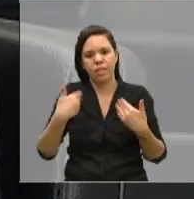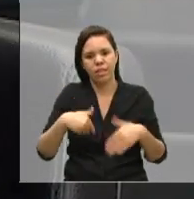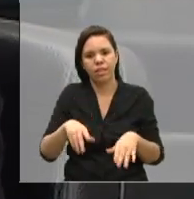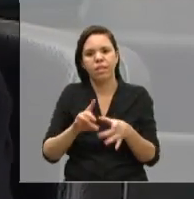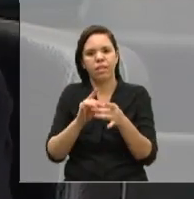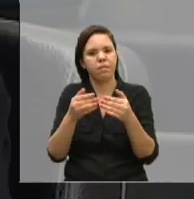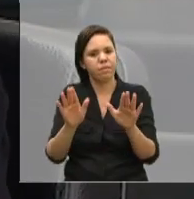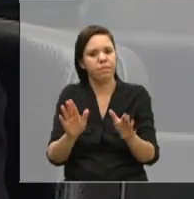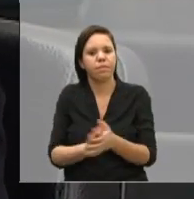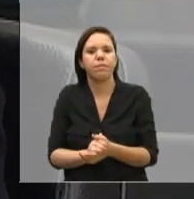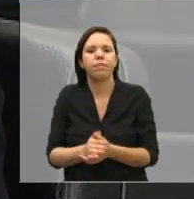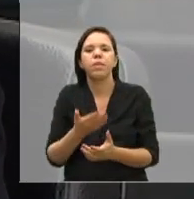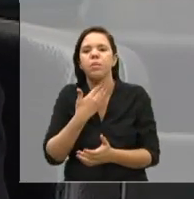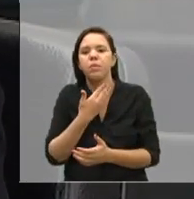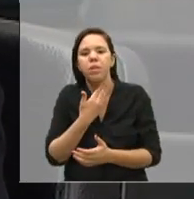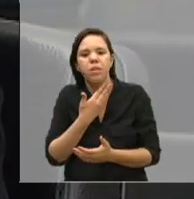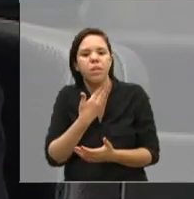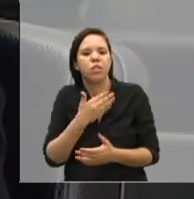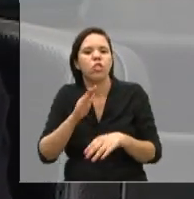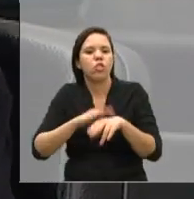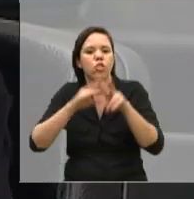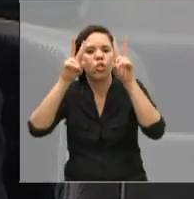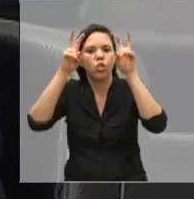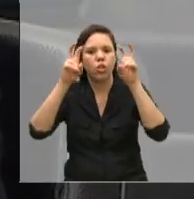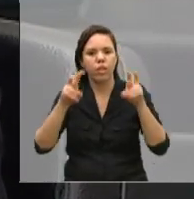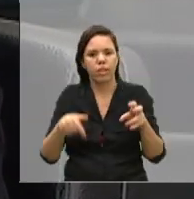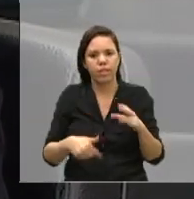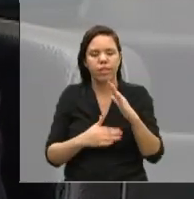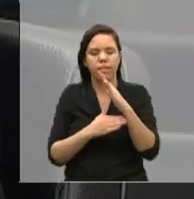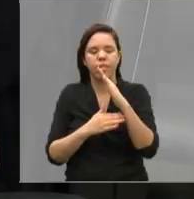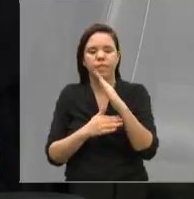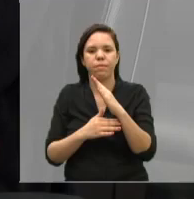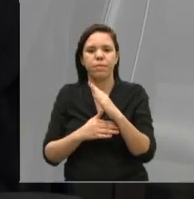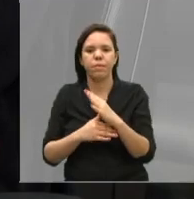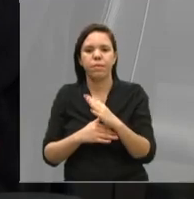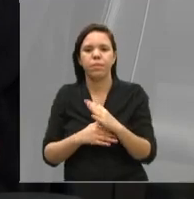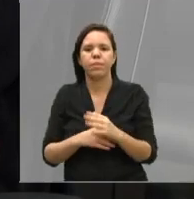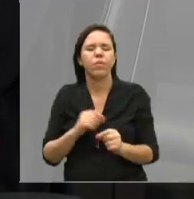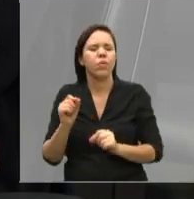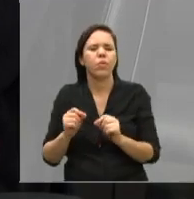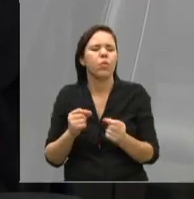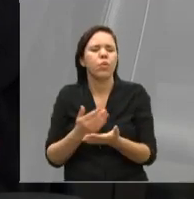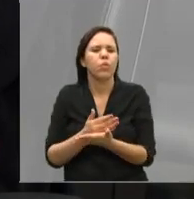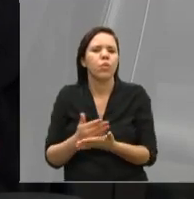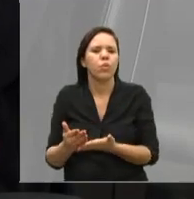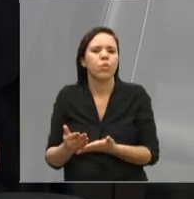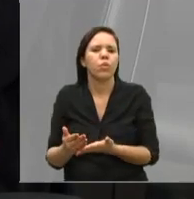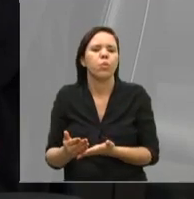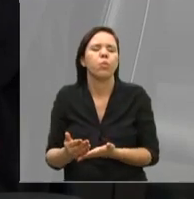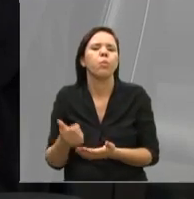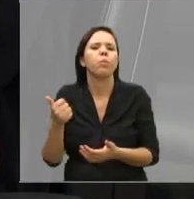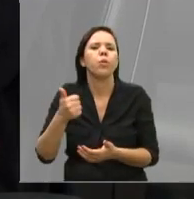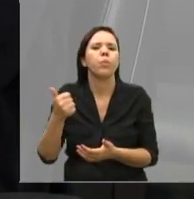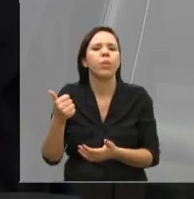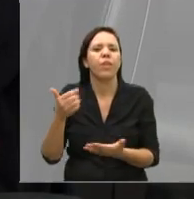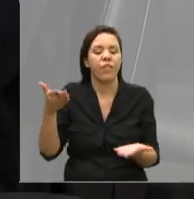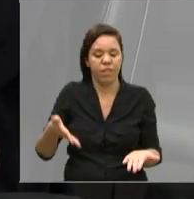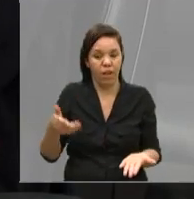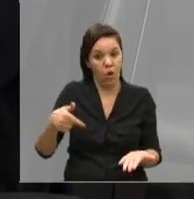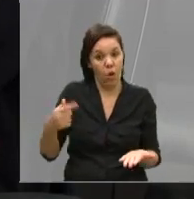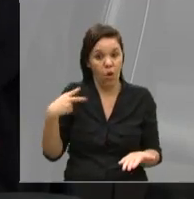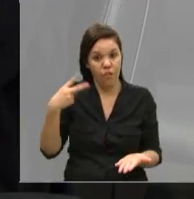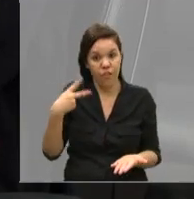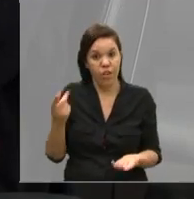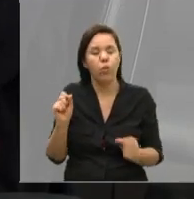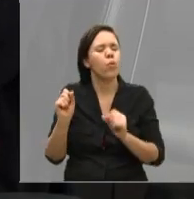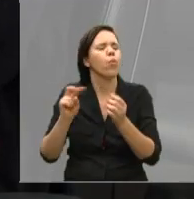estou à disposição para a gente bater um papo aí sobre as questões aqui da casa, né? Vereadora, para a gente começar, o primeiro mandato da senhora, né?